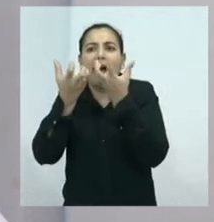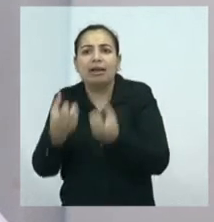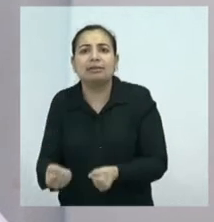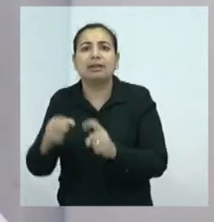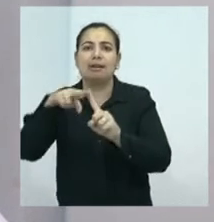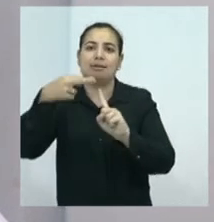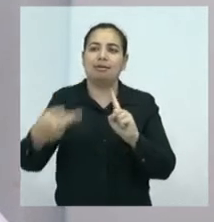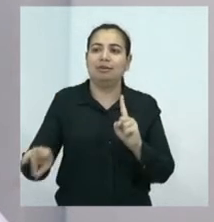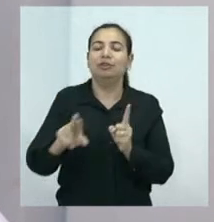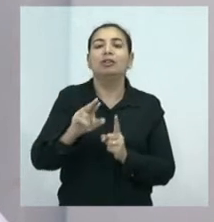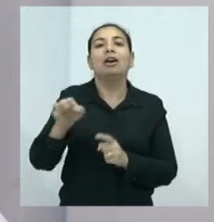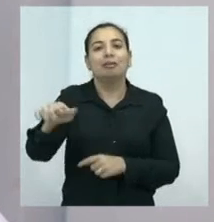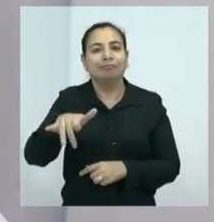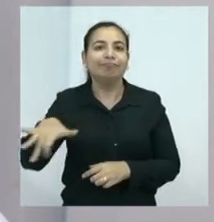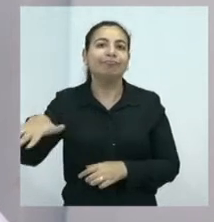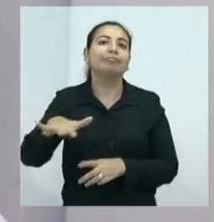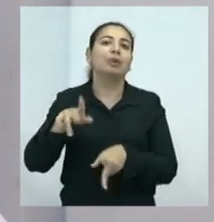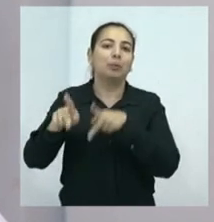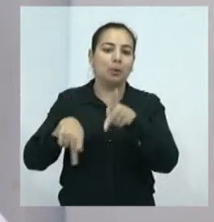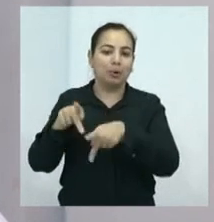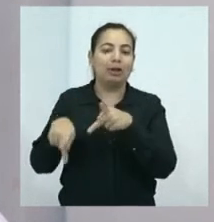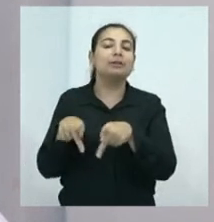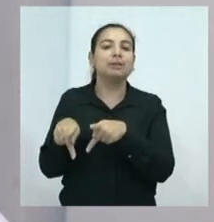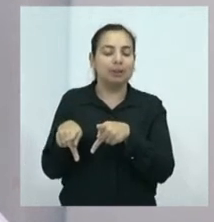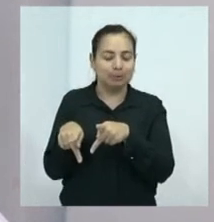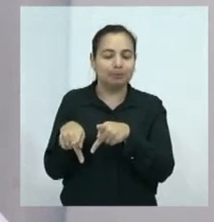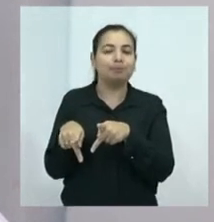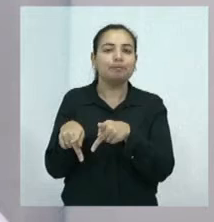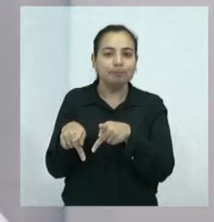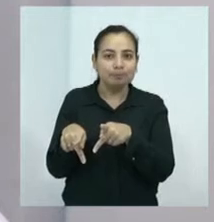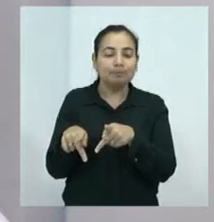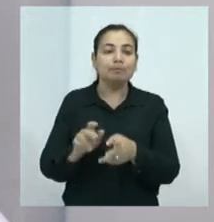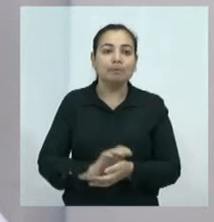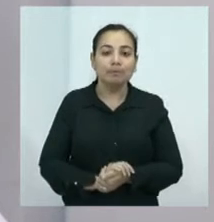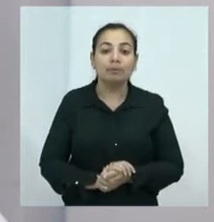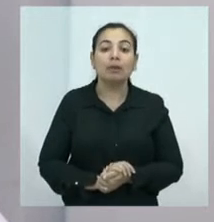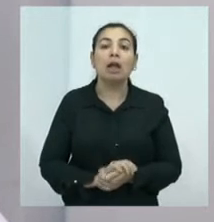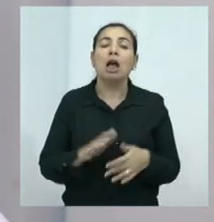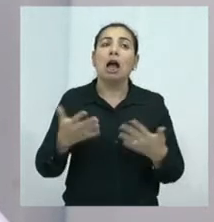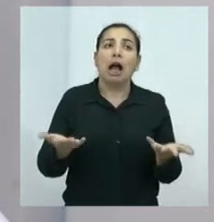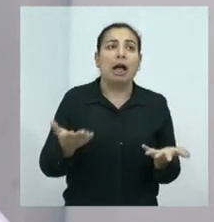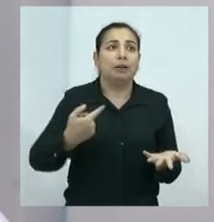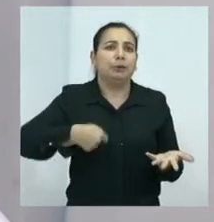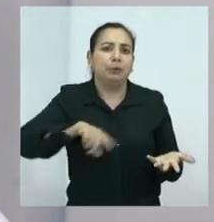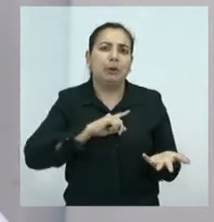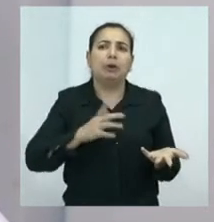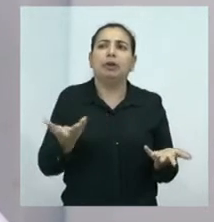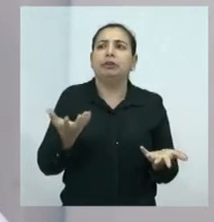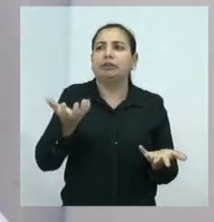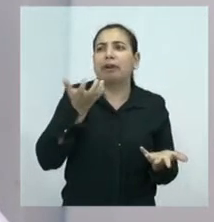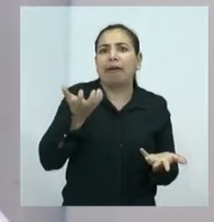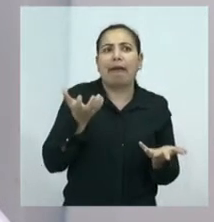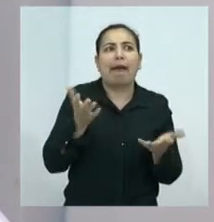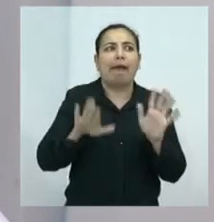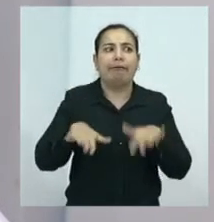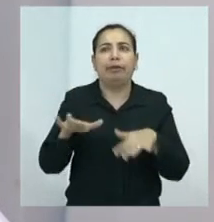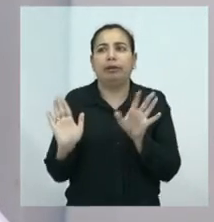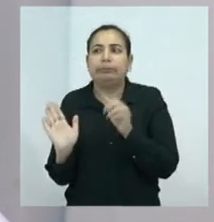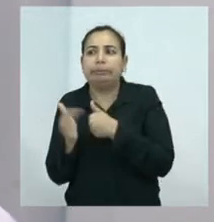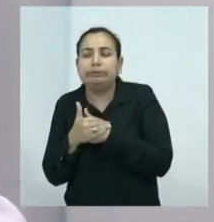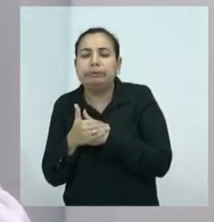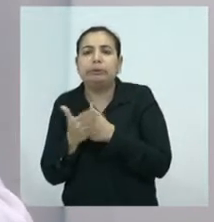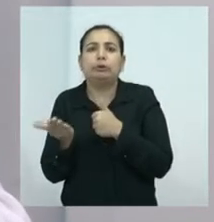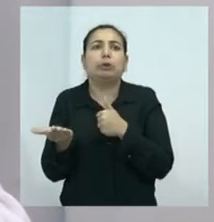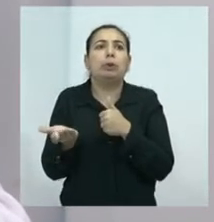reforça também uma questão que muita gente às vezes tenta mapear ou esconder,